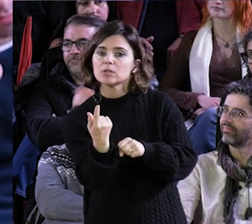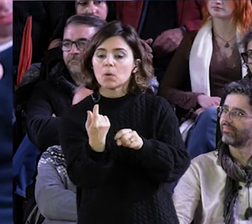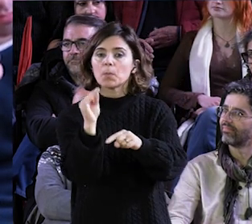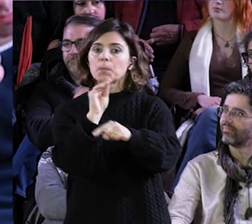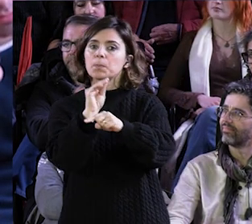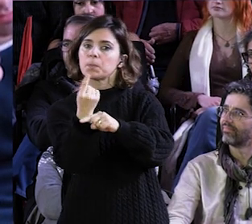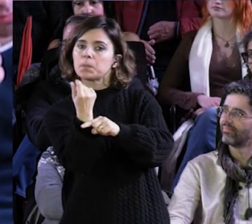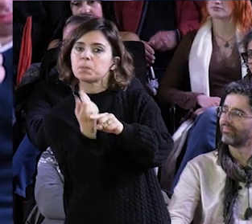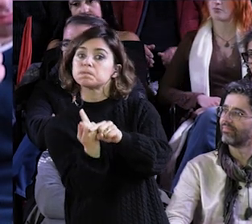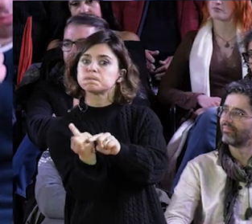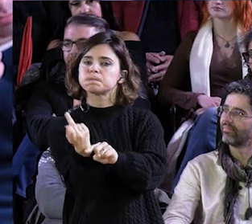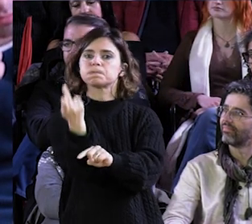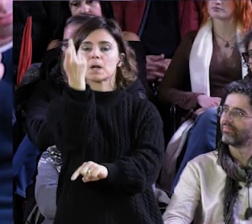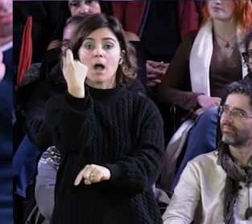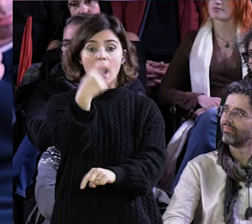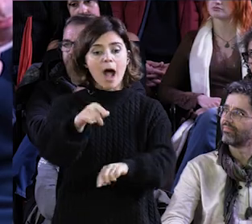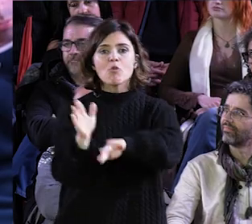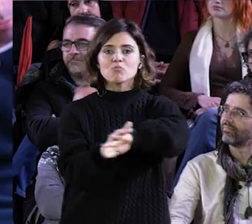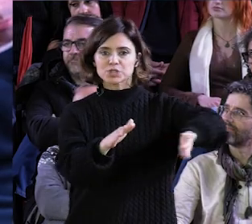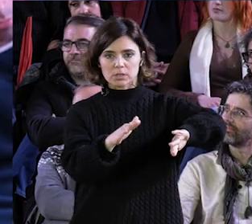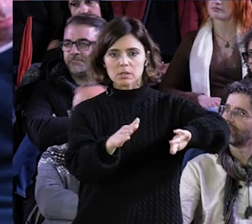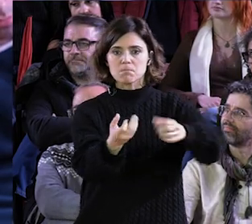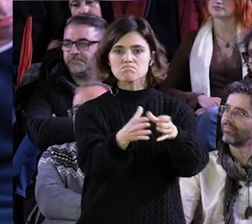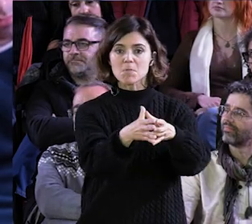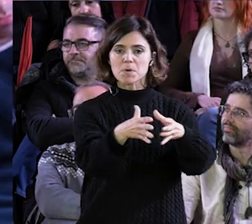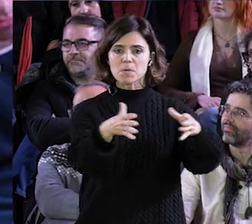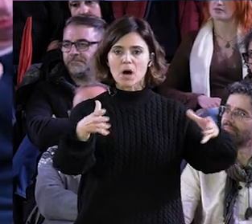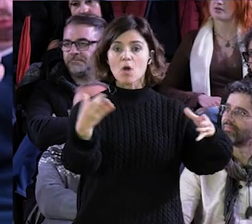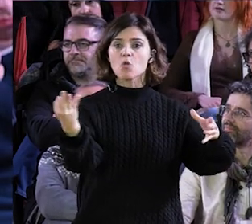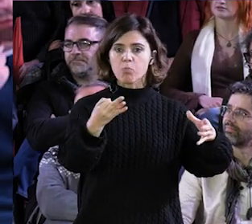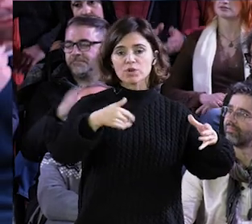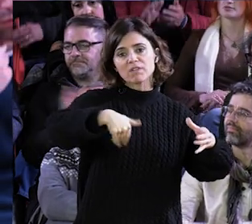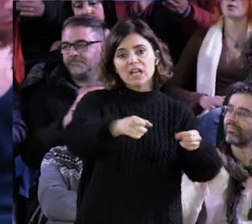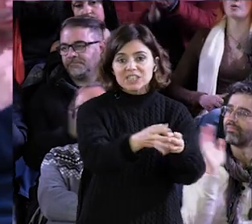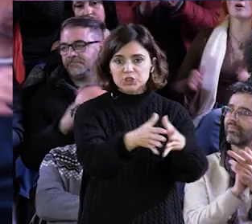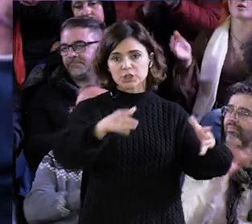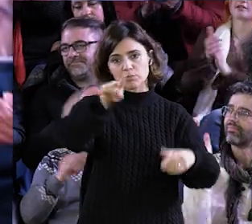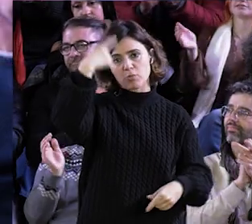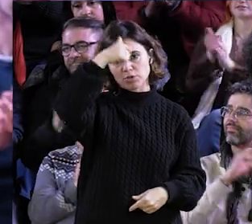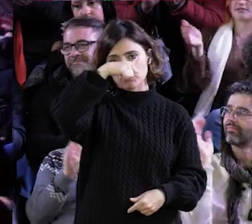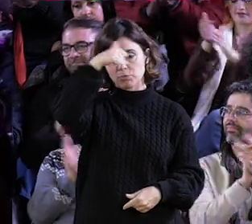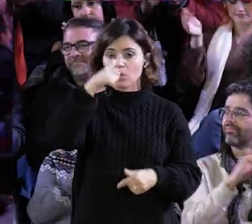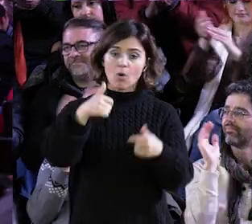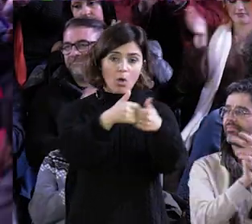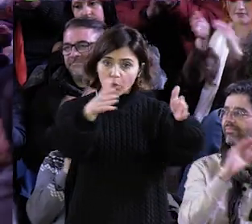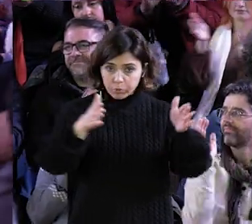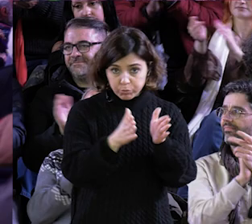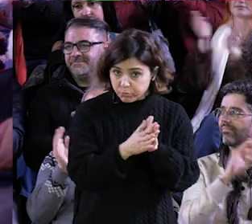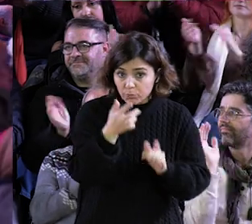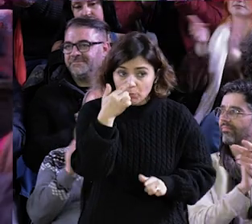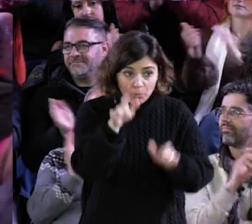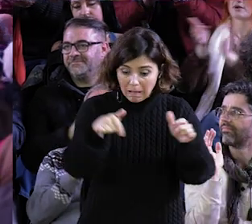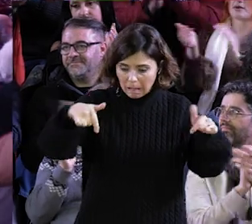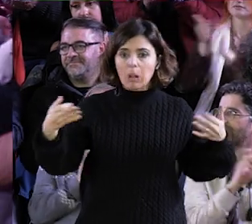uma esquerda que ganhou força no Porto e que vai crescer no próximo domingo. A todos e todas as militantes do distrito